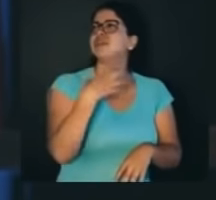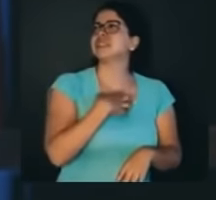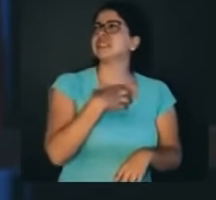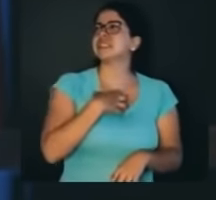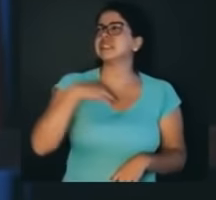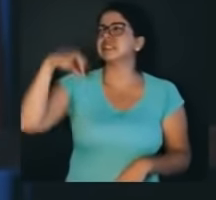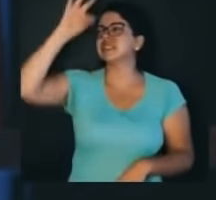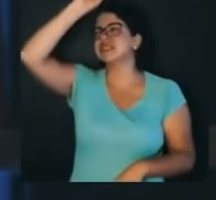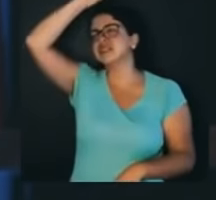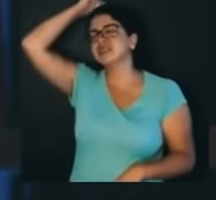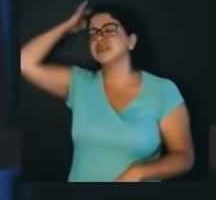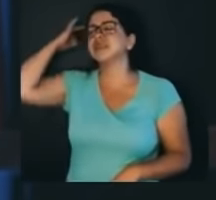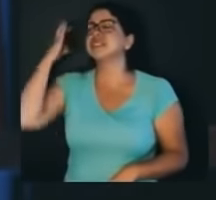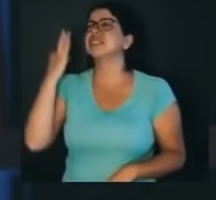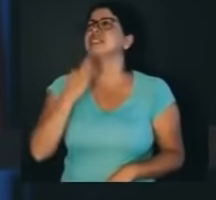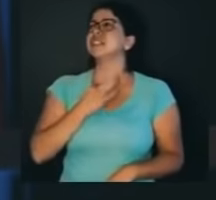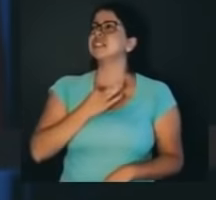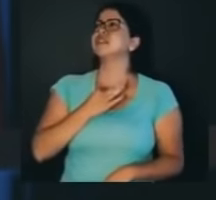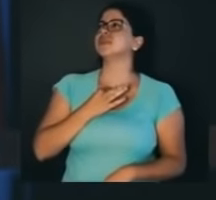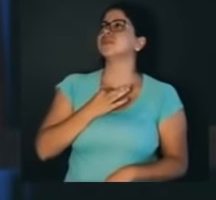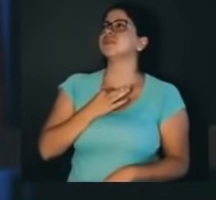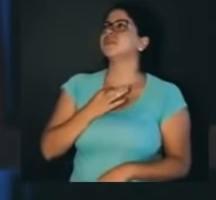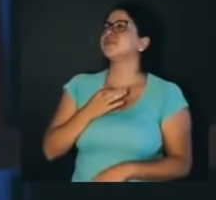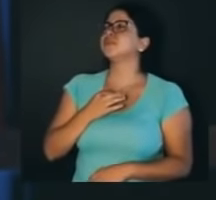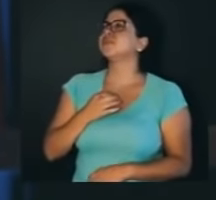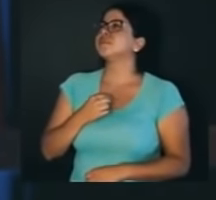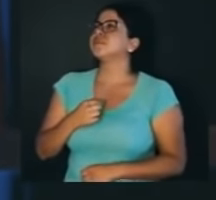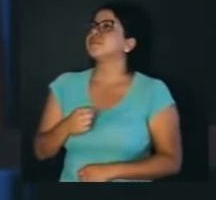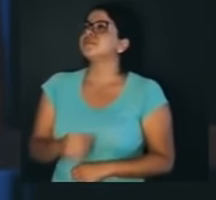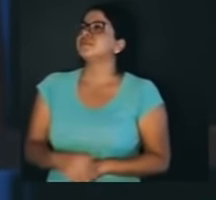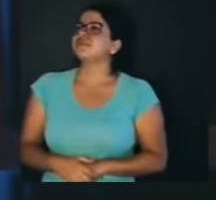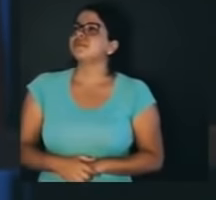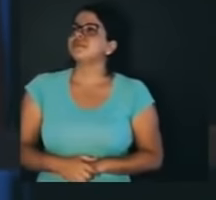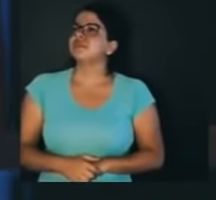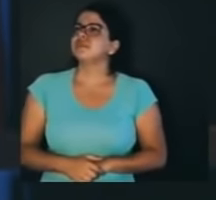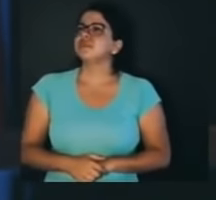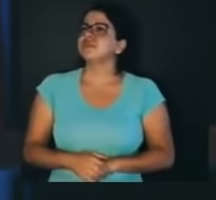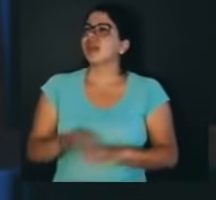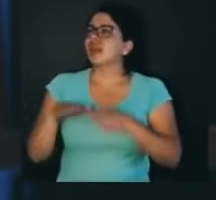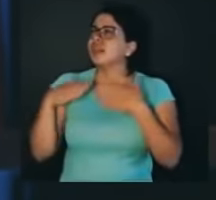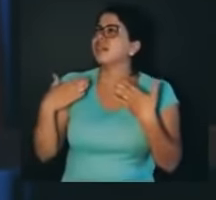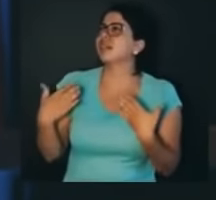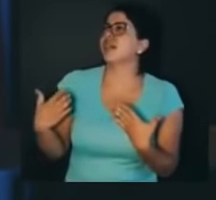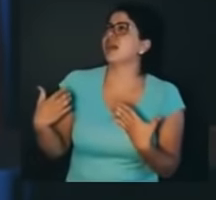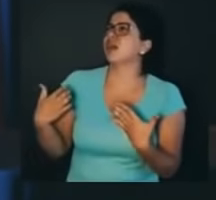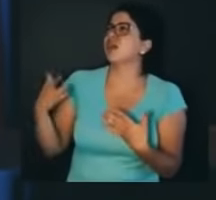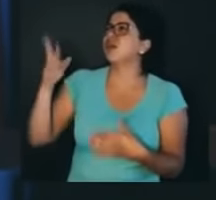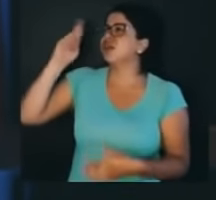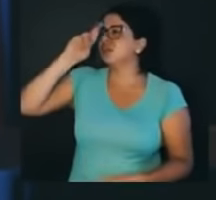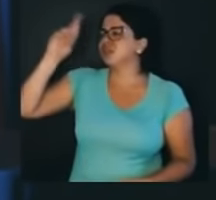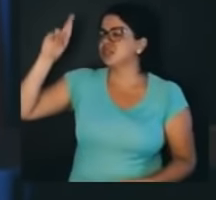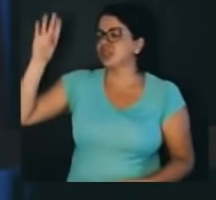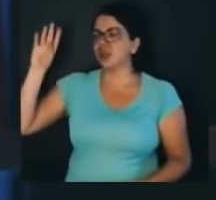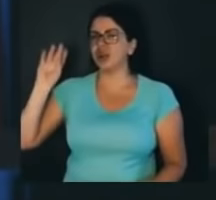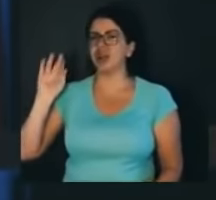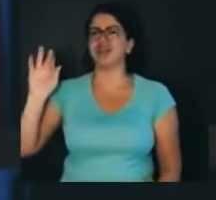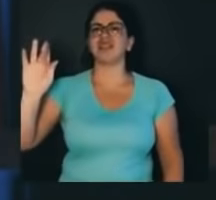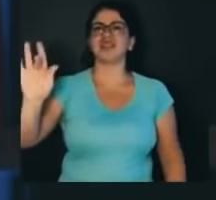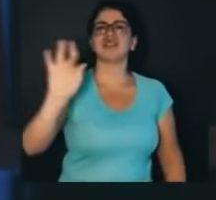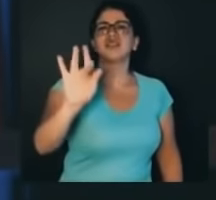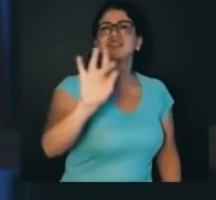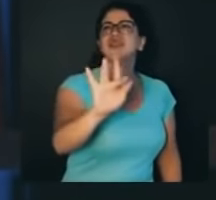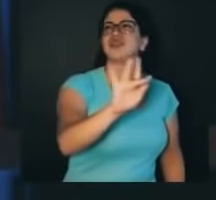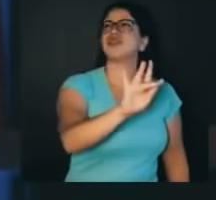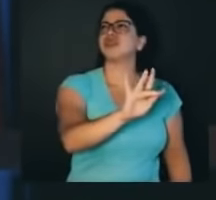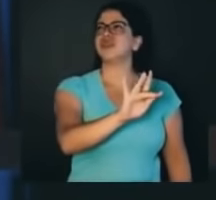Jesus, prepare, Espírito Santo de Deus, terra fértil, para que essa palavra possa brotar e dar